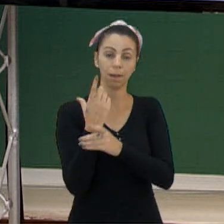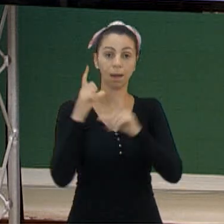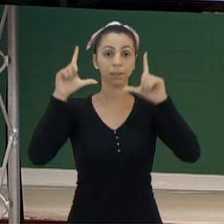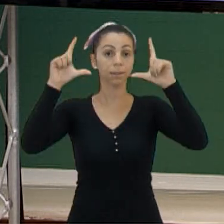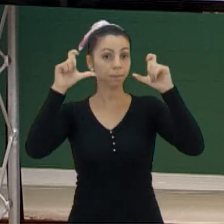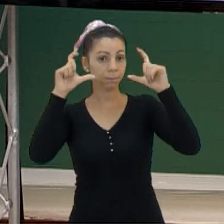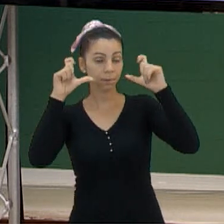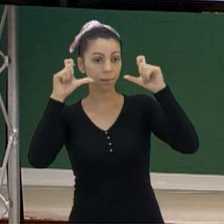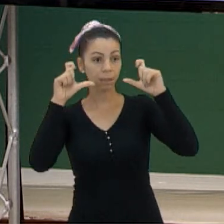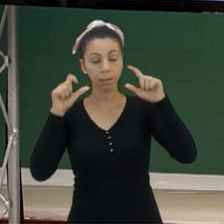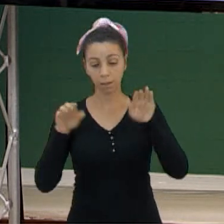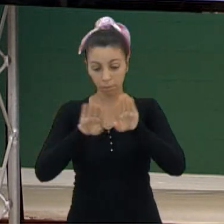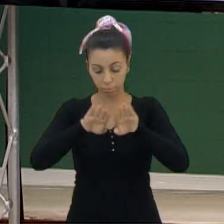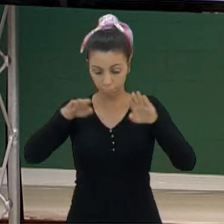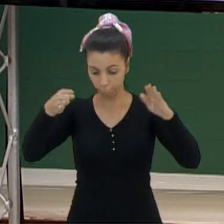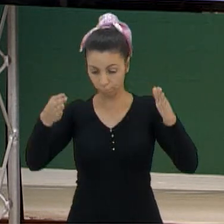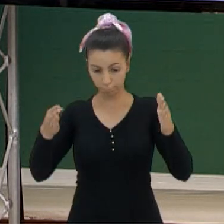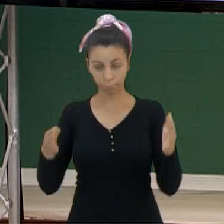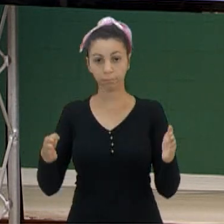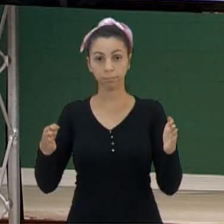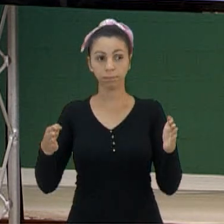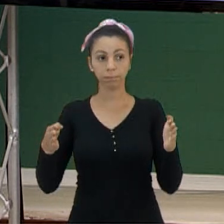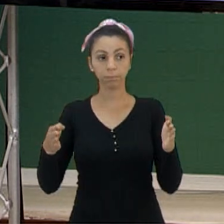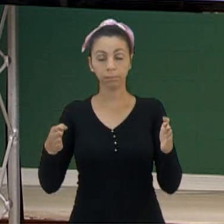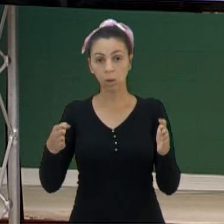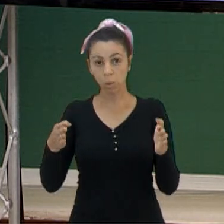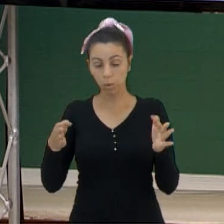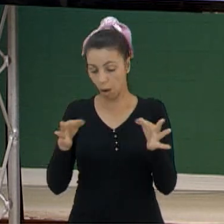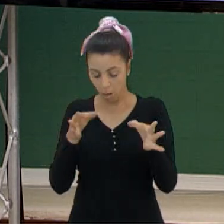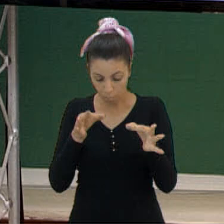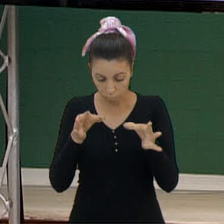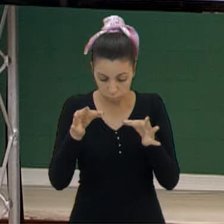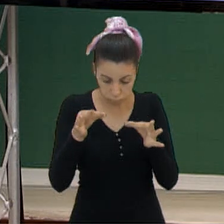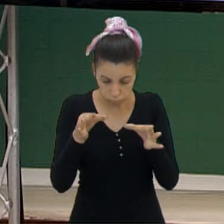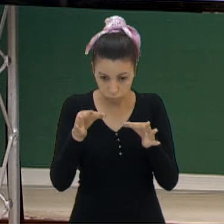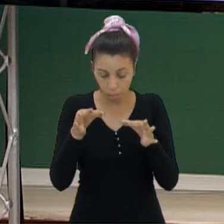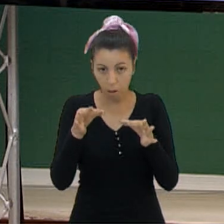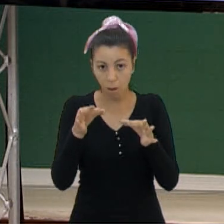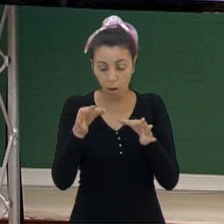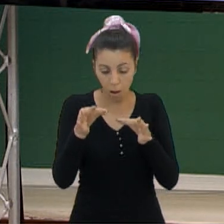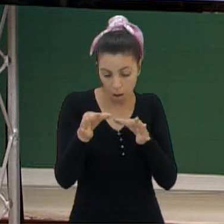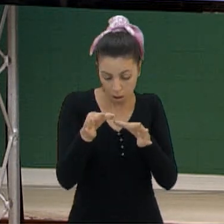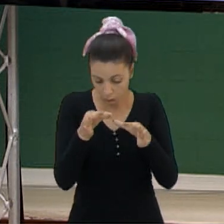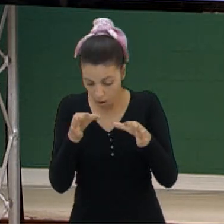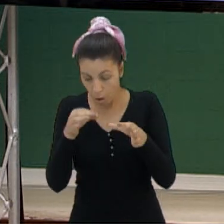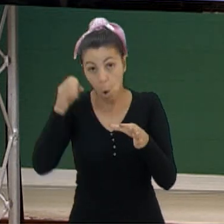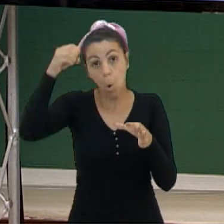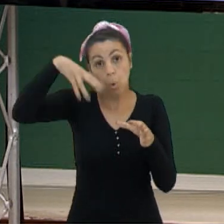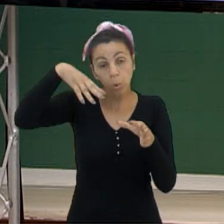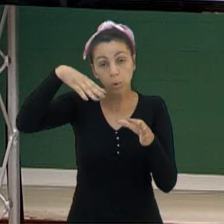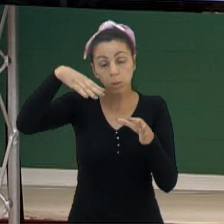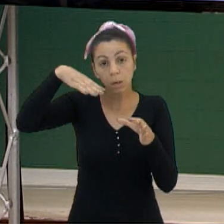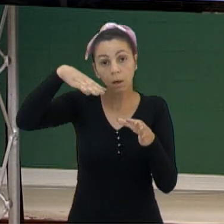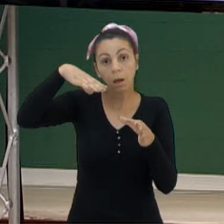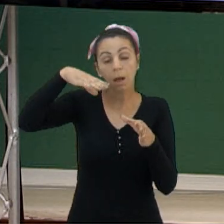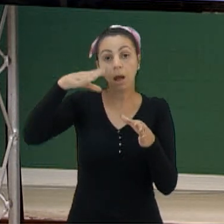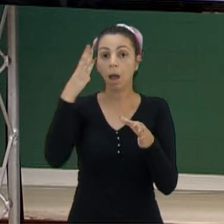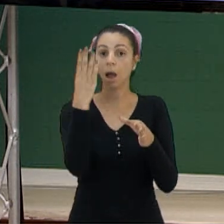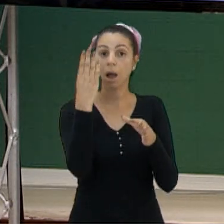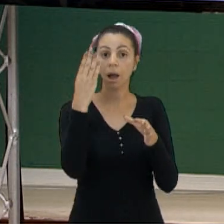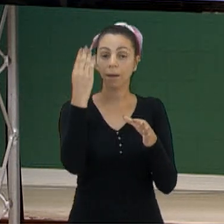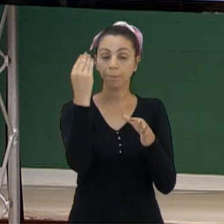uma caixinha onde ele botava e passava só uma luz e a imagem ficava invertida, né? Tem isso num filme